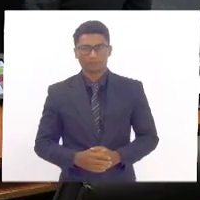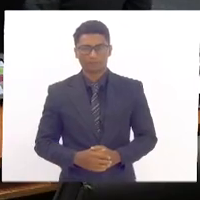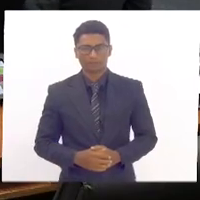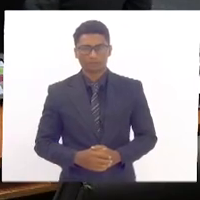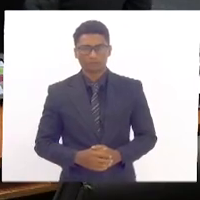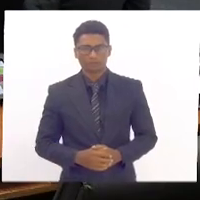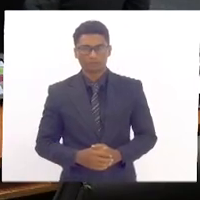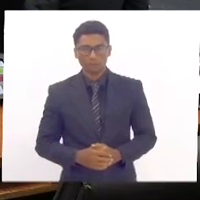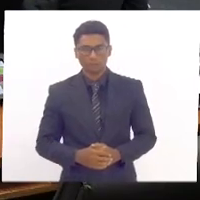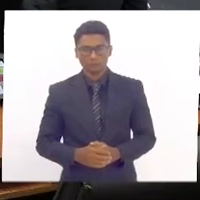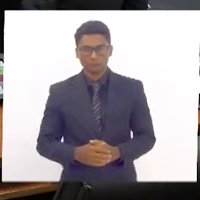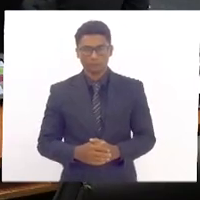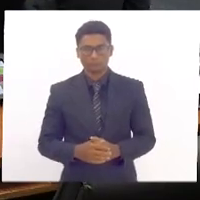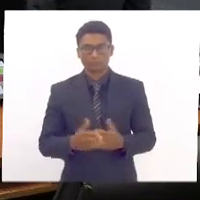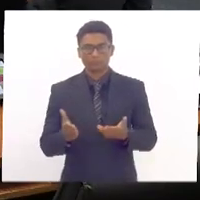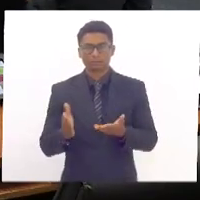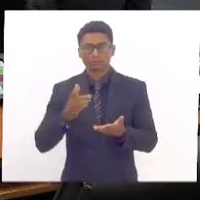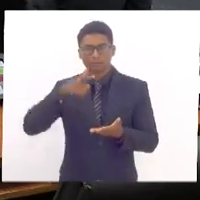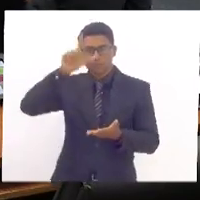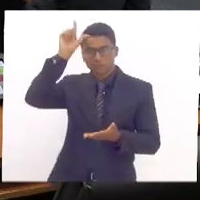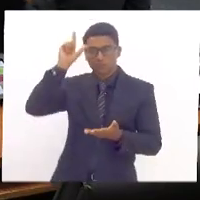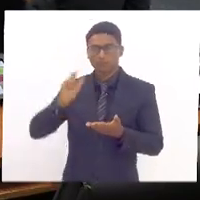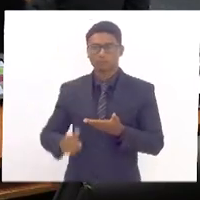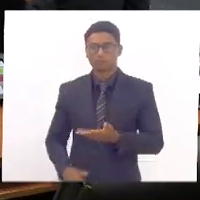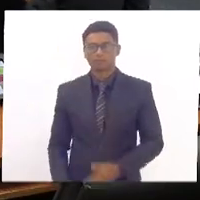Para discutir, deputado Luiz Paulo.